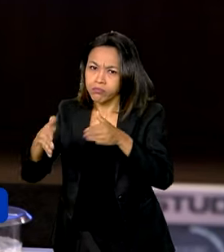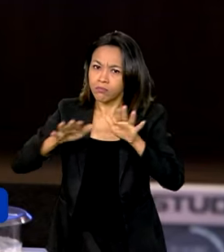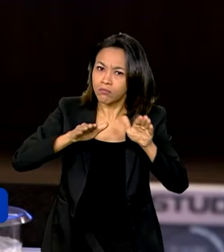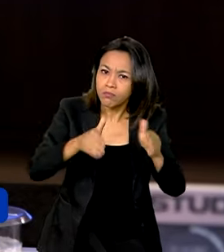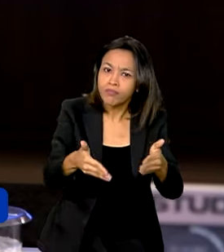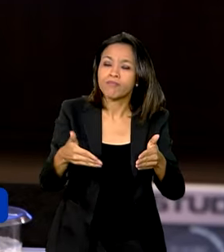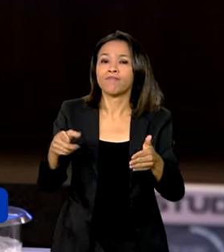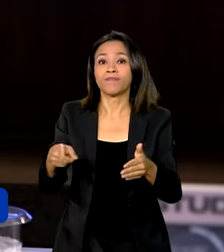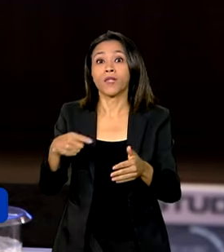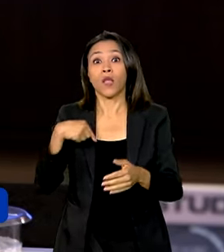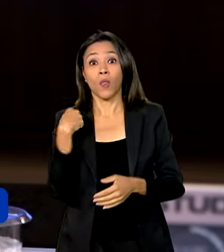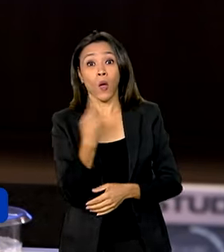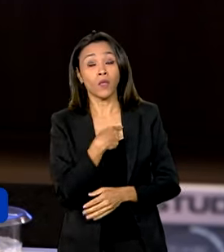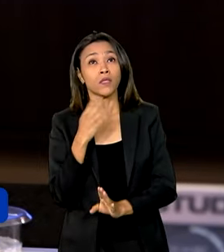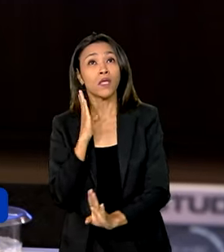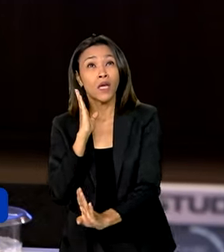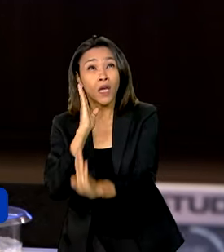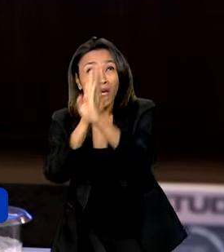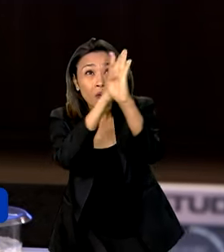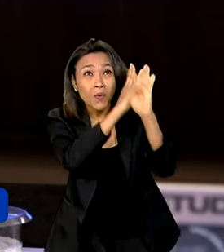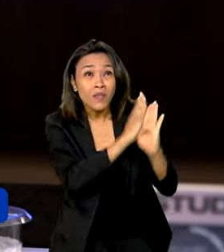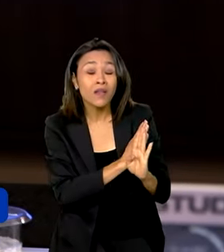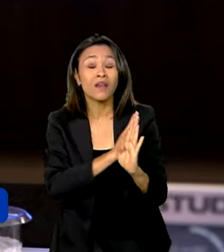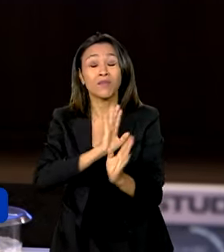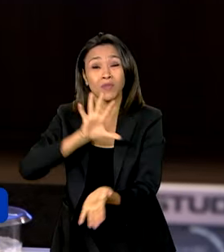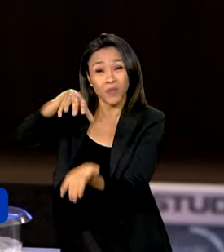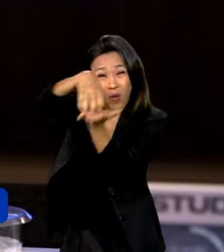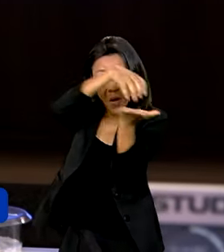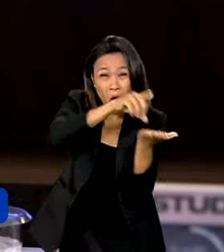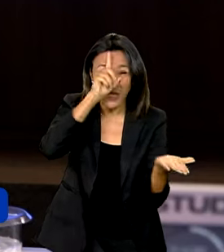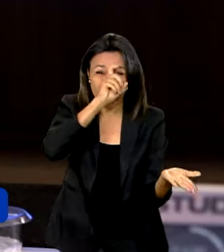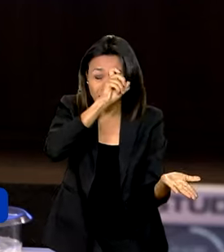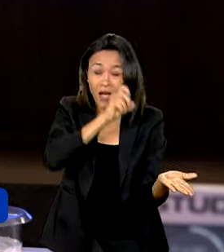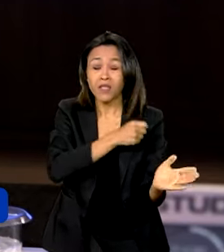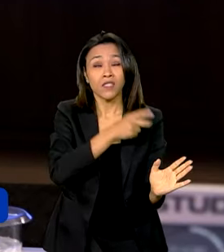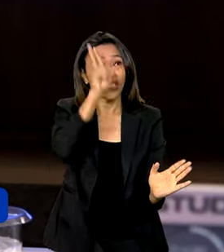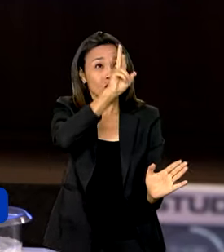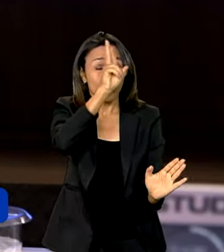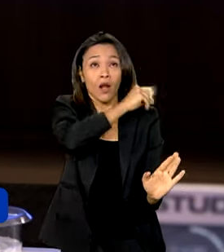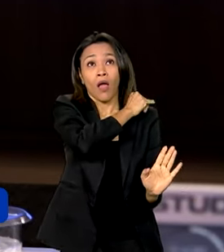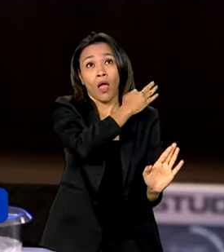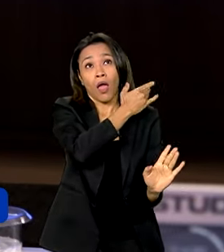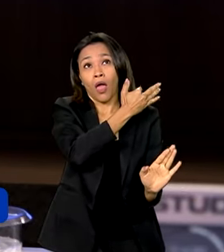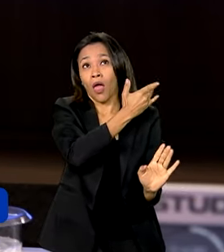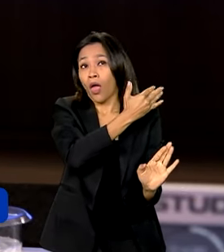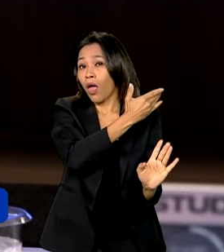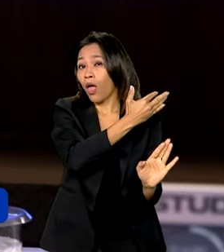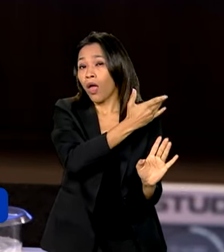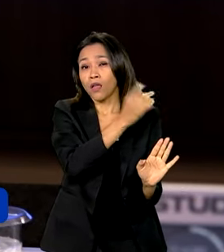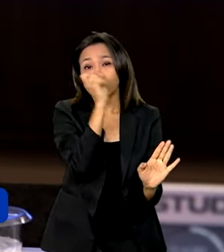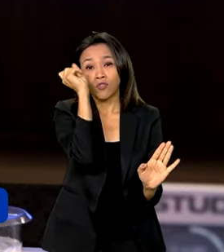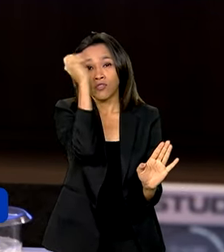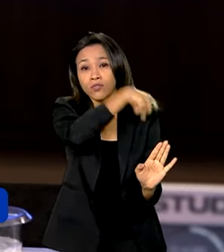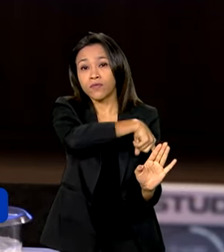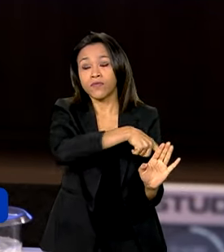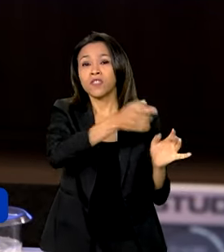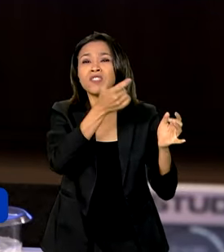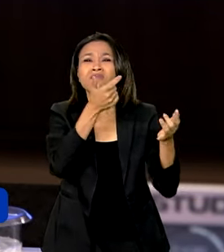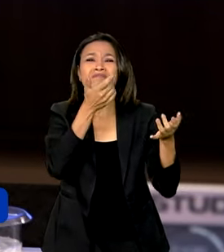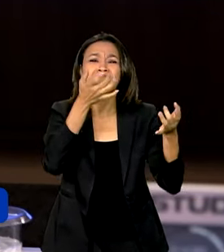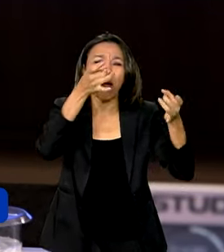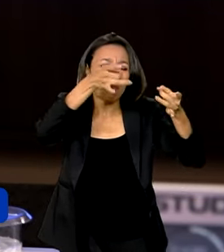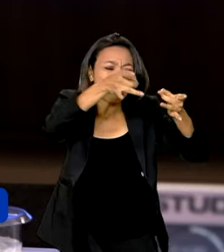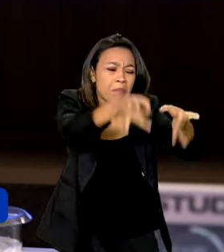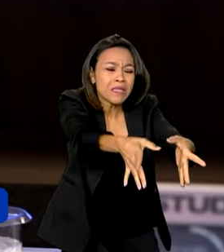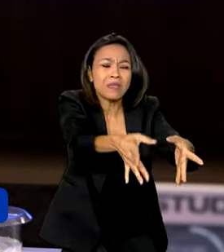encontramos os hospitais que já vinham de uma situação difícil histórica eh em Total abandono e Total